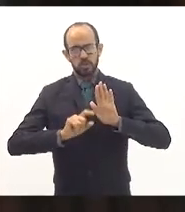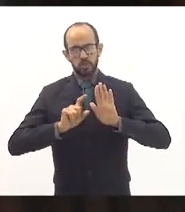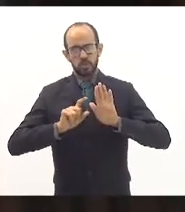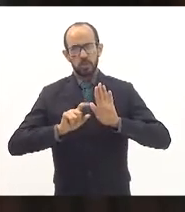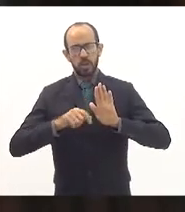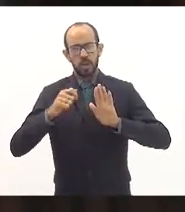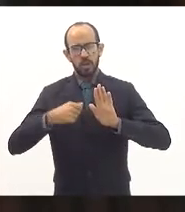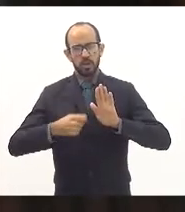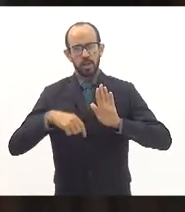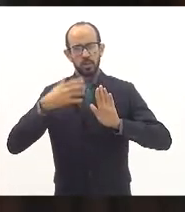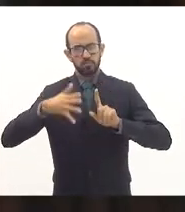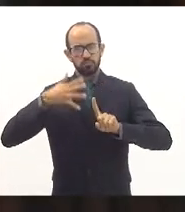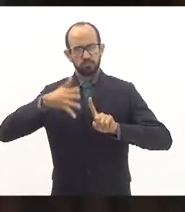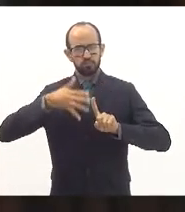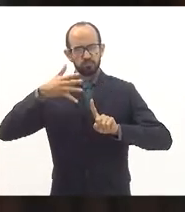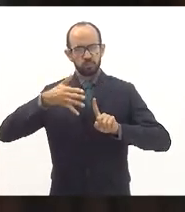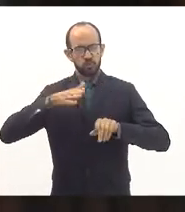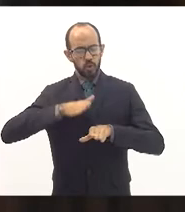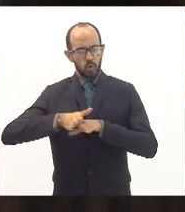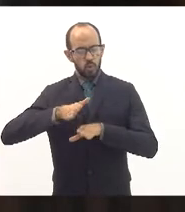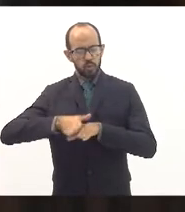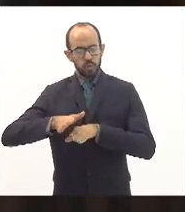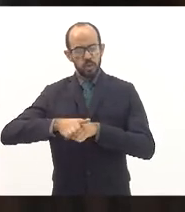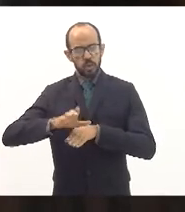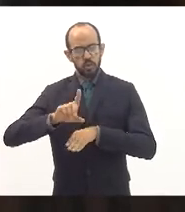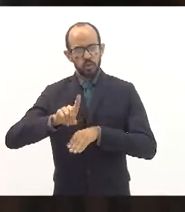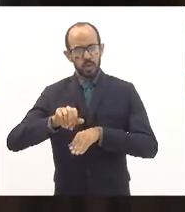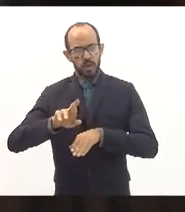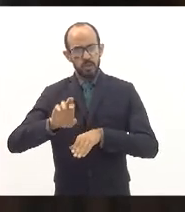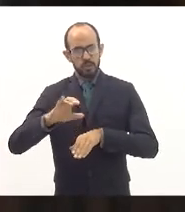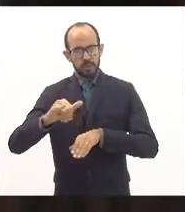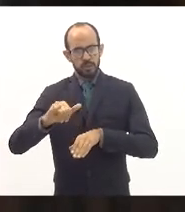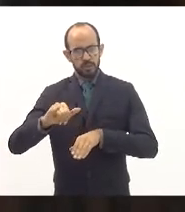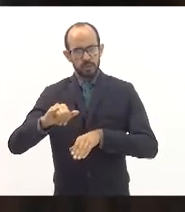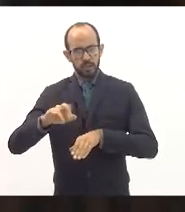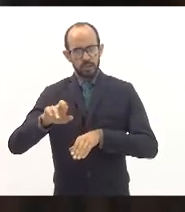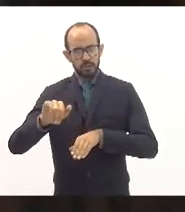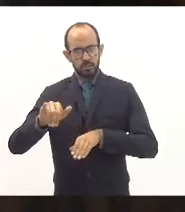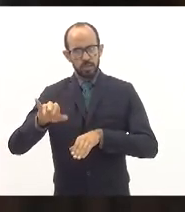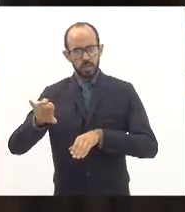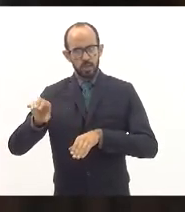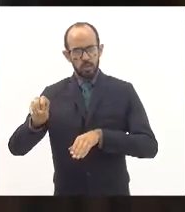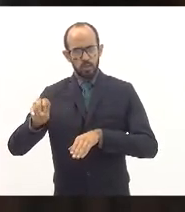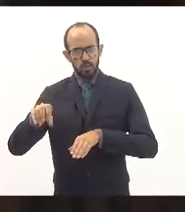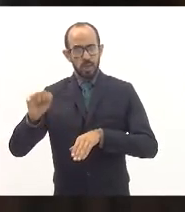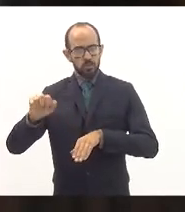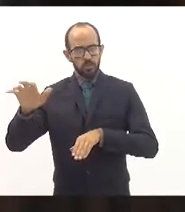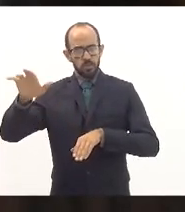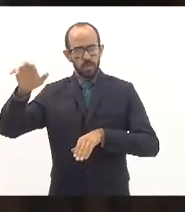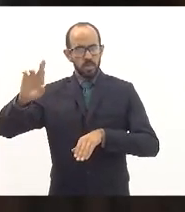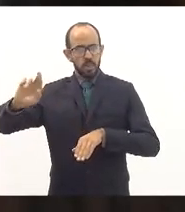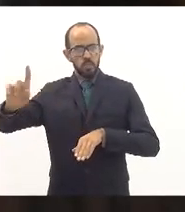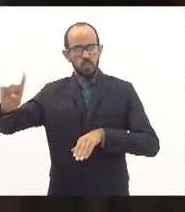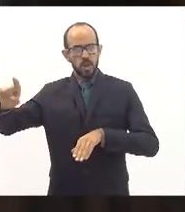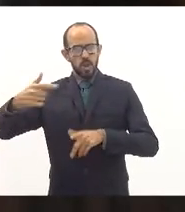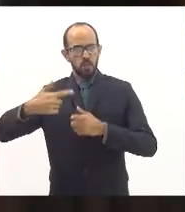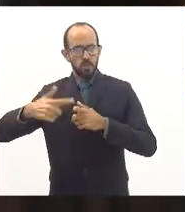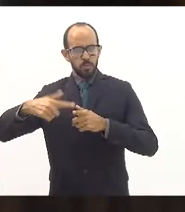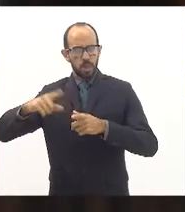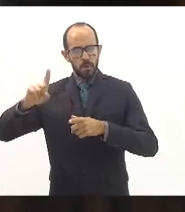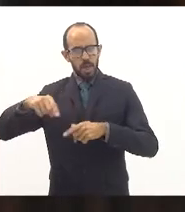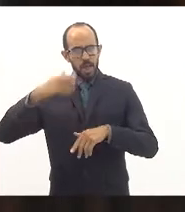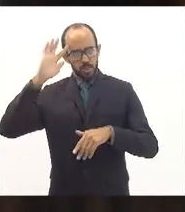principal conselheiro, Darcy Ribeiro, as favelas não fazem parte do problema, mas parte da solução.